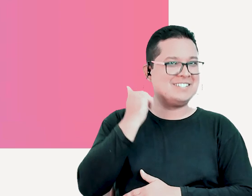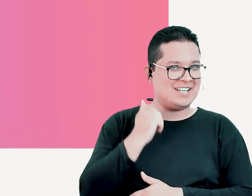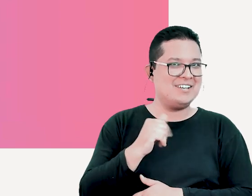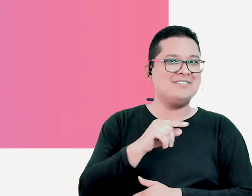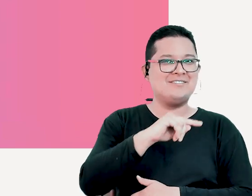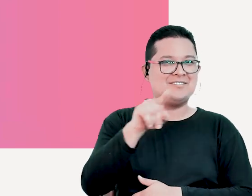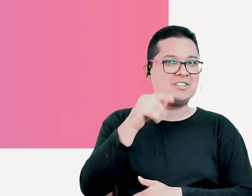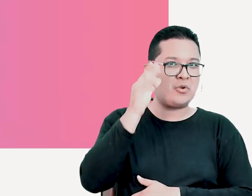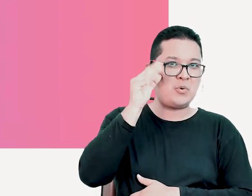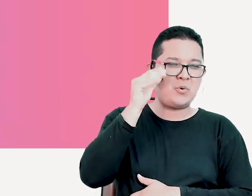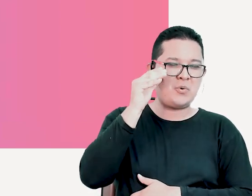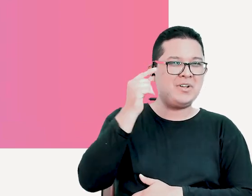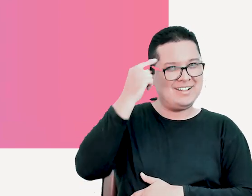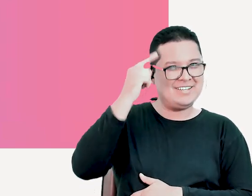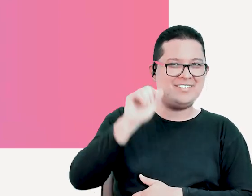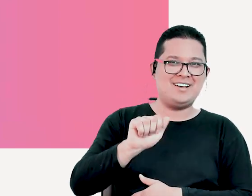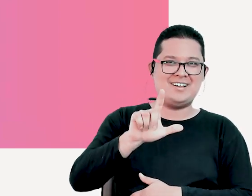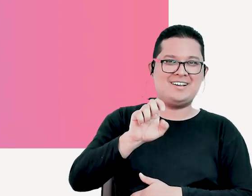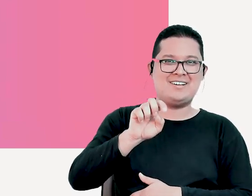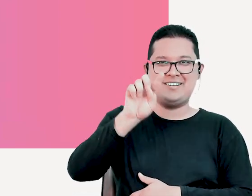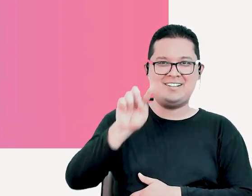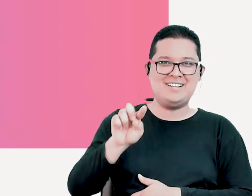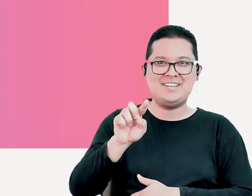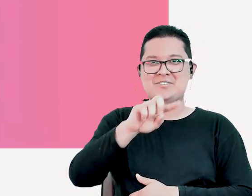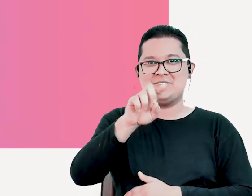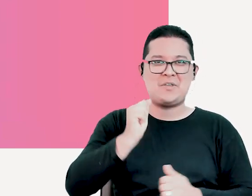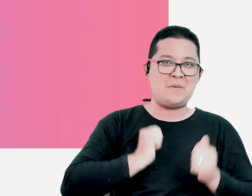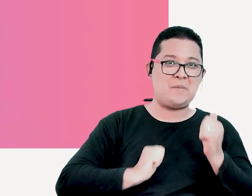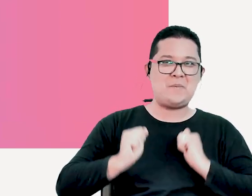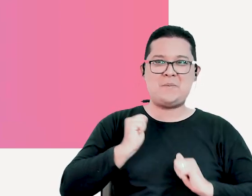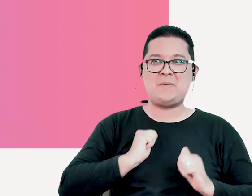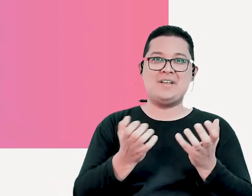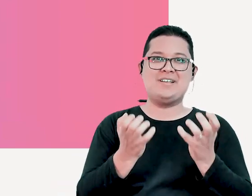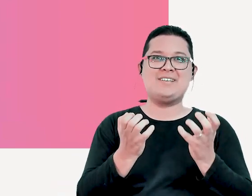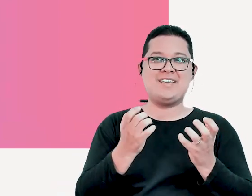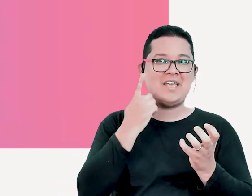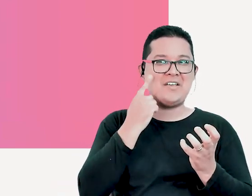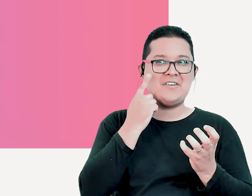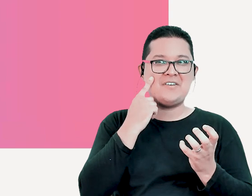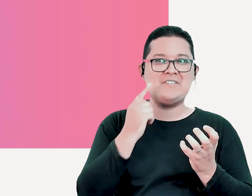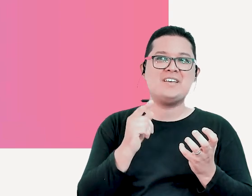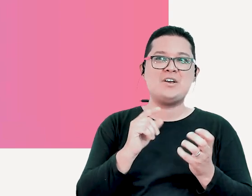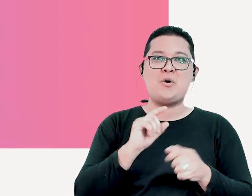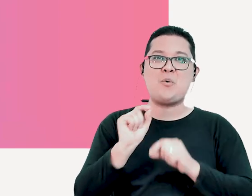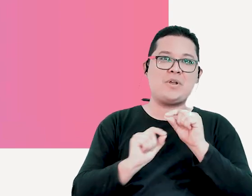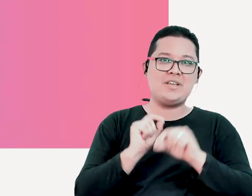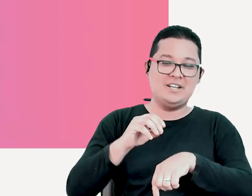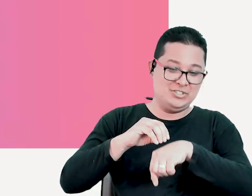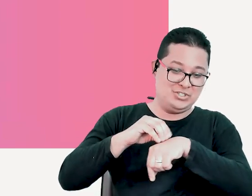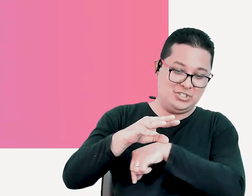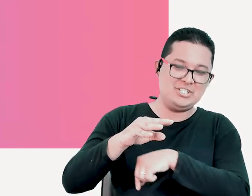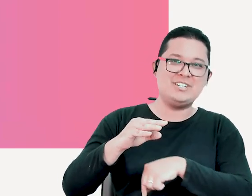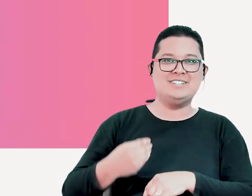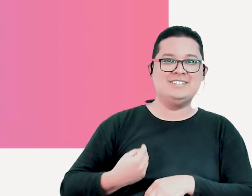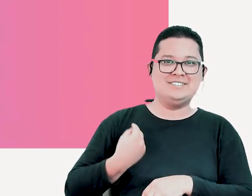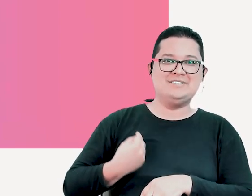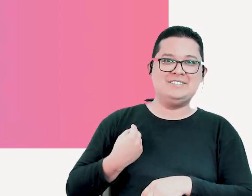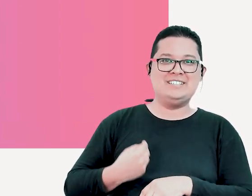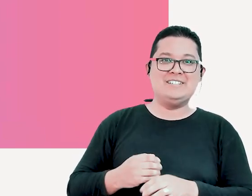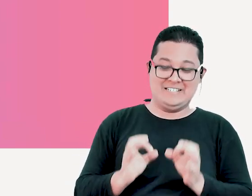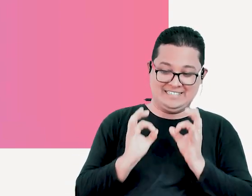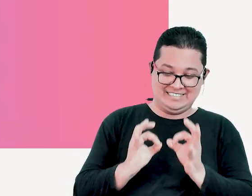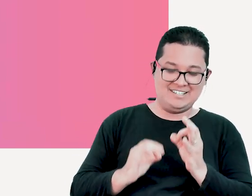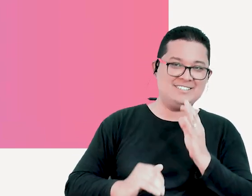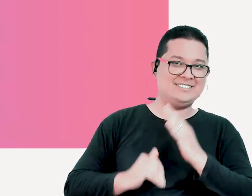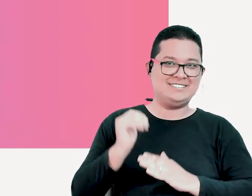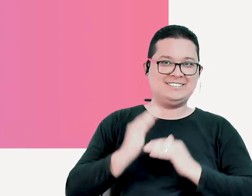começo, né? Que a gente estava todo mundo ansiosa para ver o que é essas dicas mais práticas. Então, aqui eu vou trazer um pouquinho